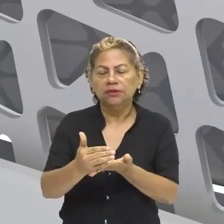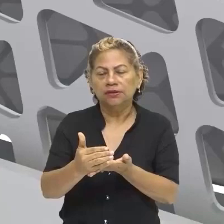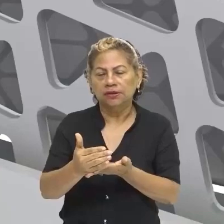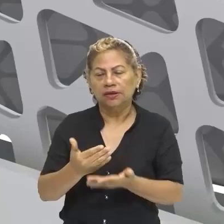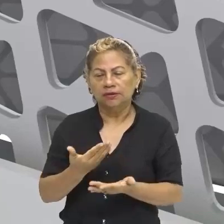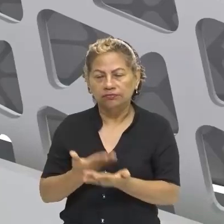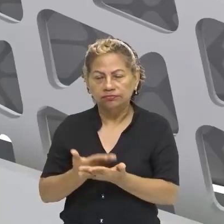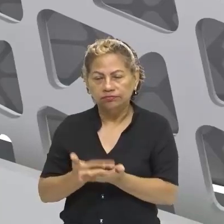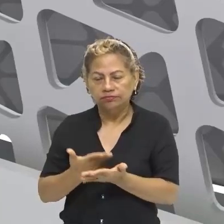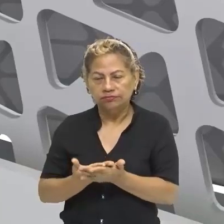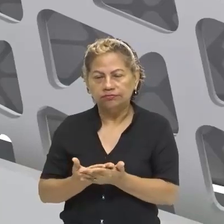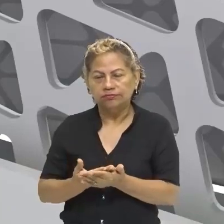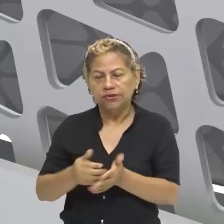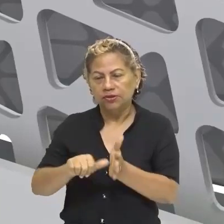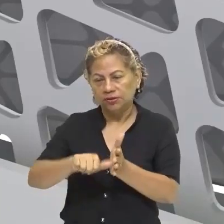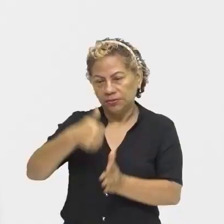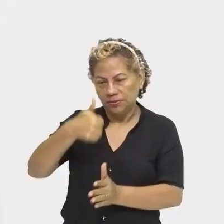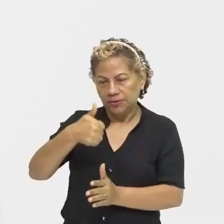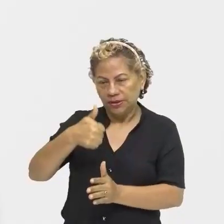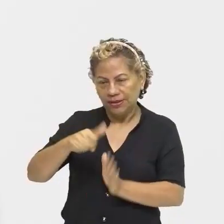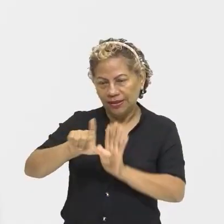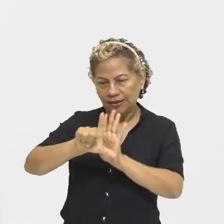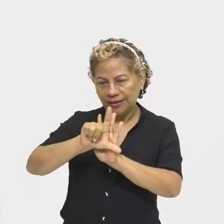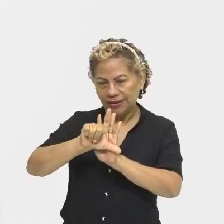a nossa primeira lei de Kepler.